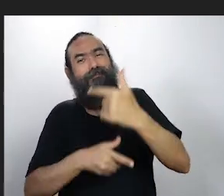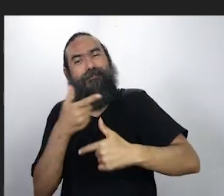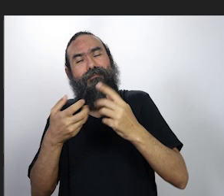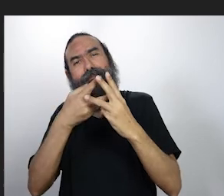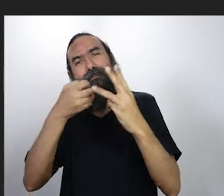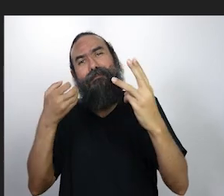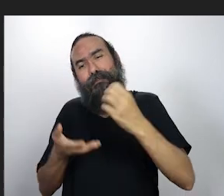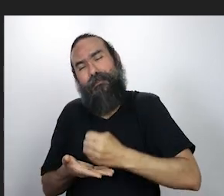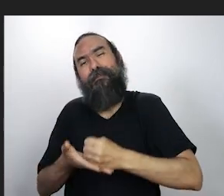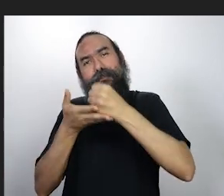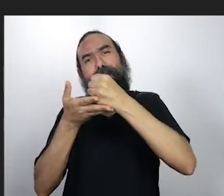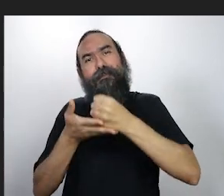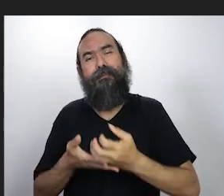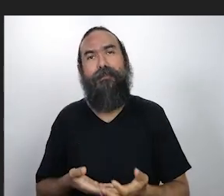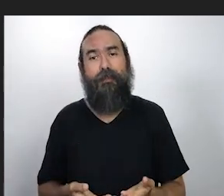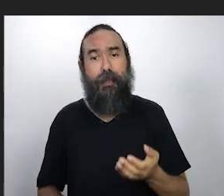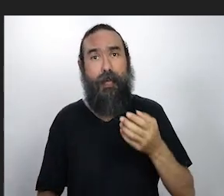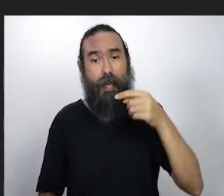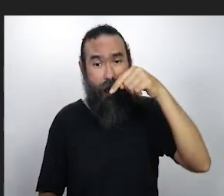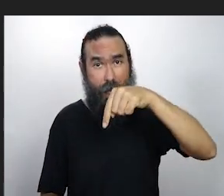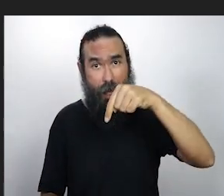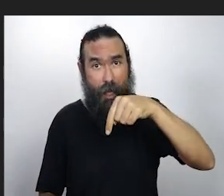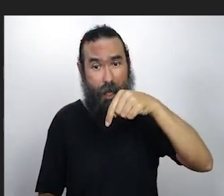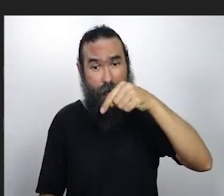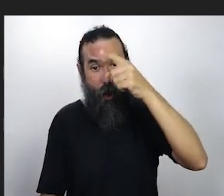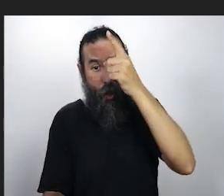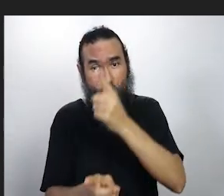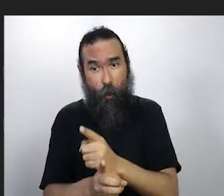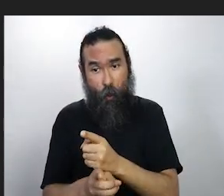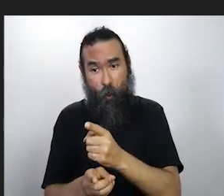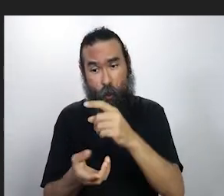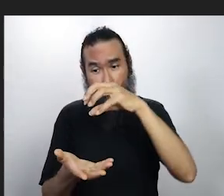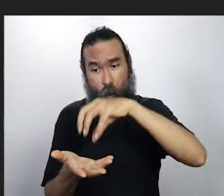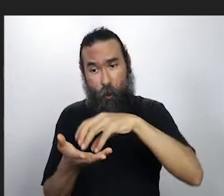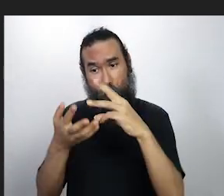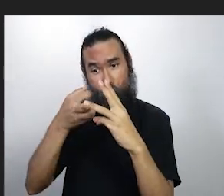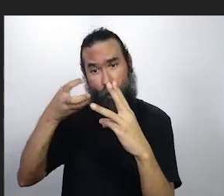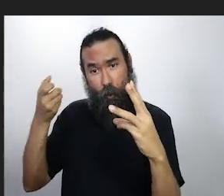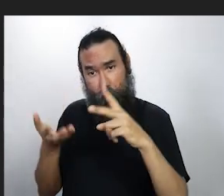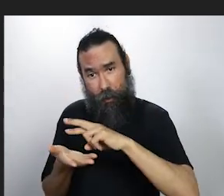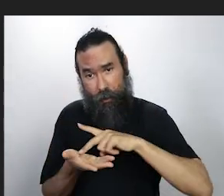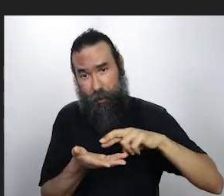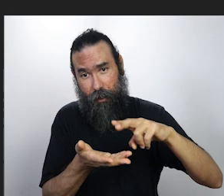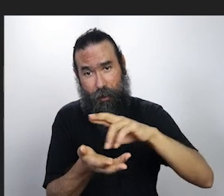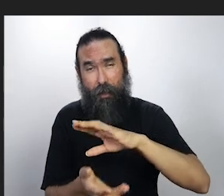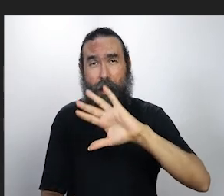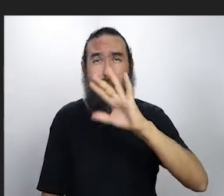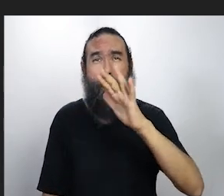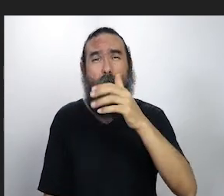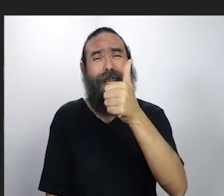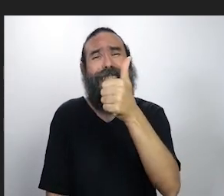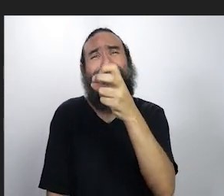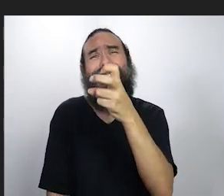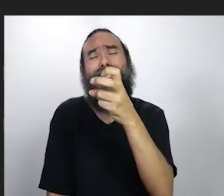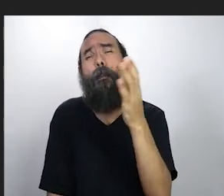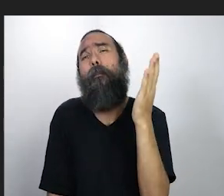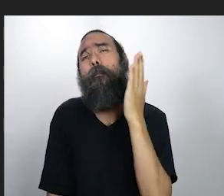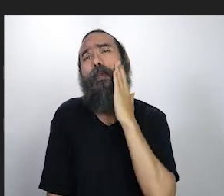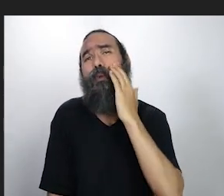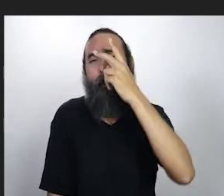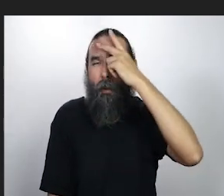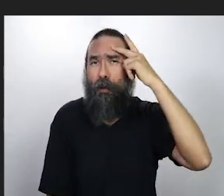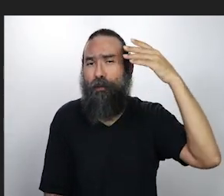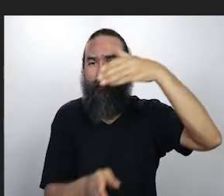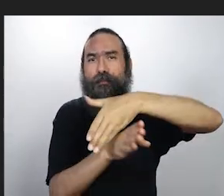14 anos que estamos fazendo, as pessoas que nunca imaginavam, né, iam lá, às vezes, só para tirar